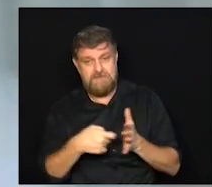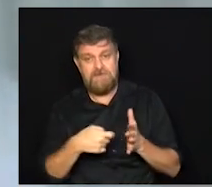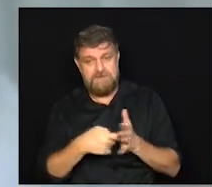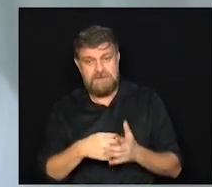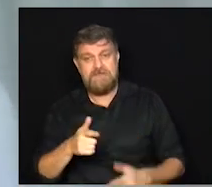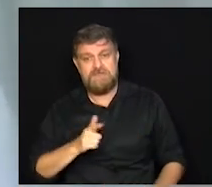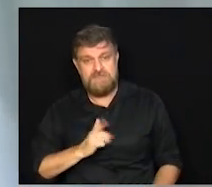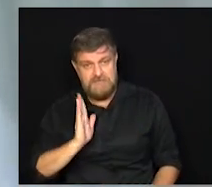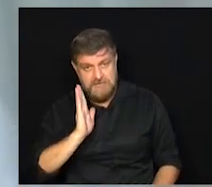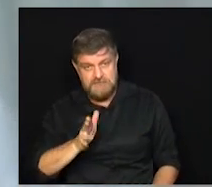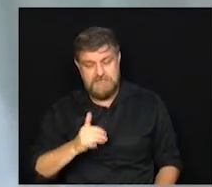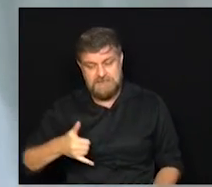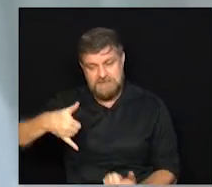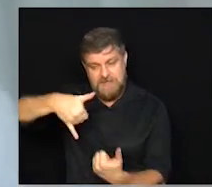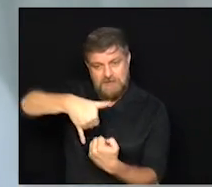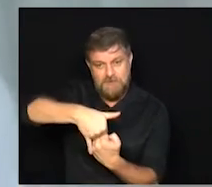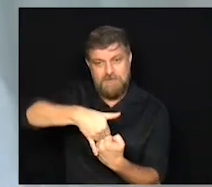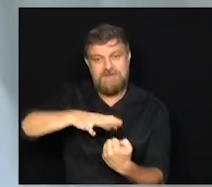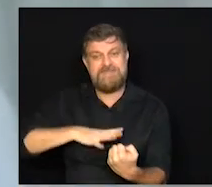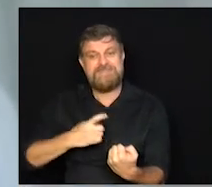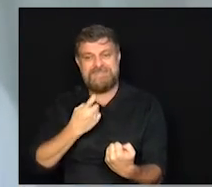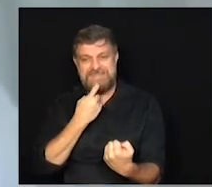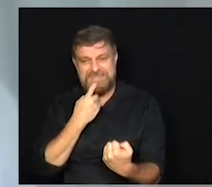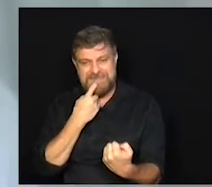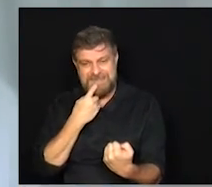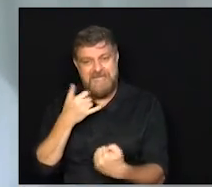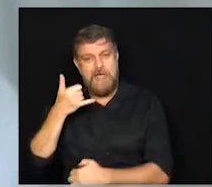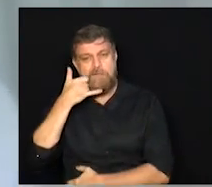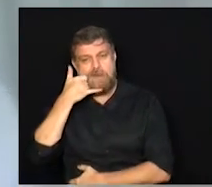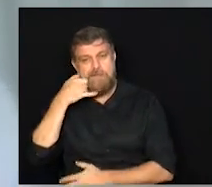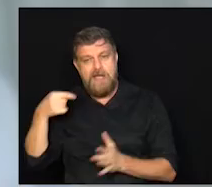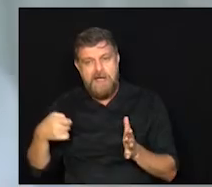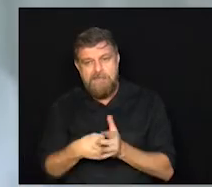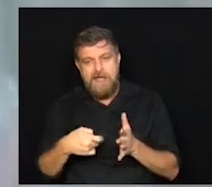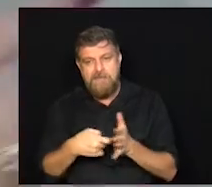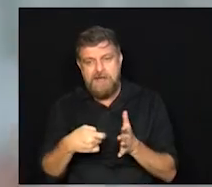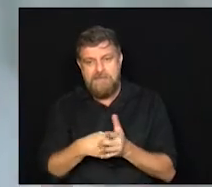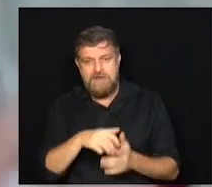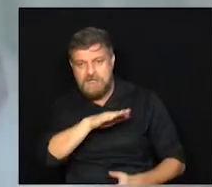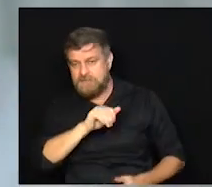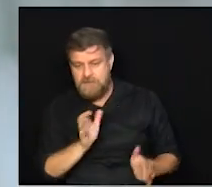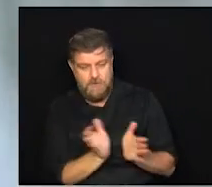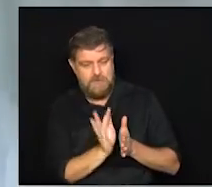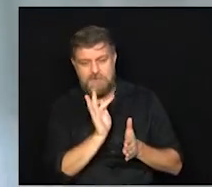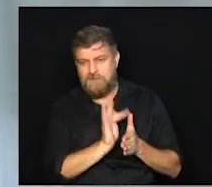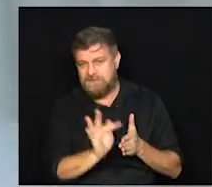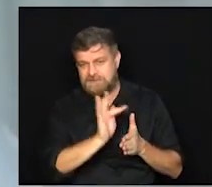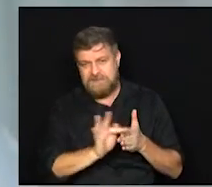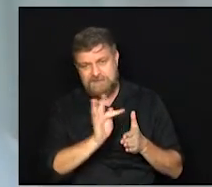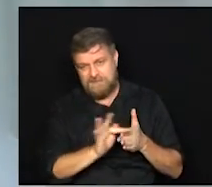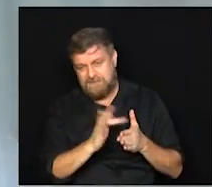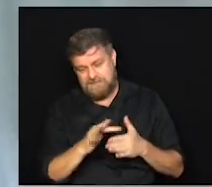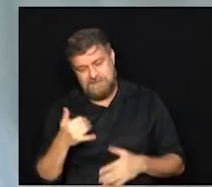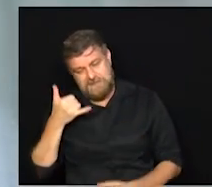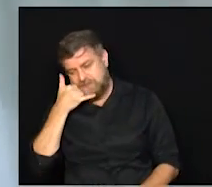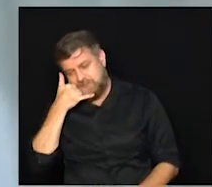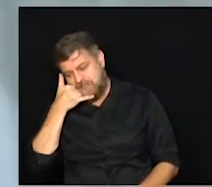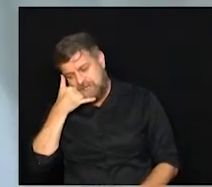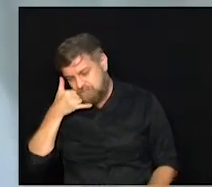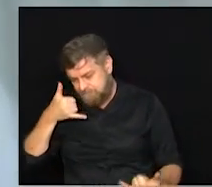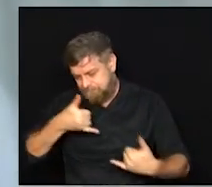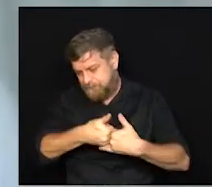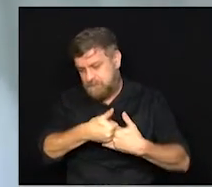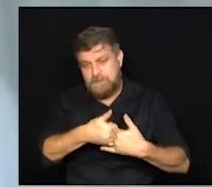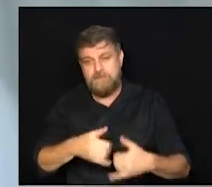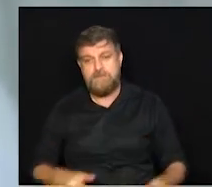tinha esse Disque, né, Campinas aí, que a gente falava Disque Conselho Tutelar, a gente nem sabia que era outro nome, a gente falava Disque Conselho Tutelar, e